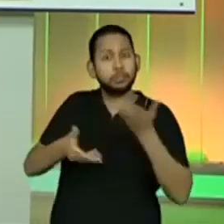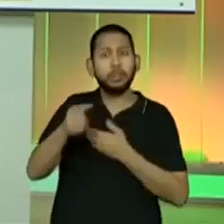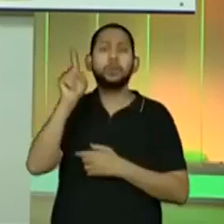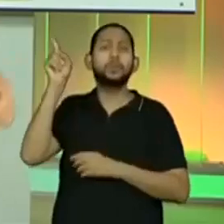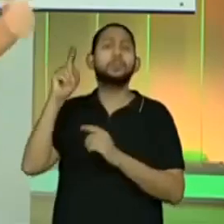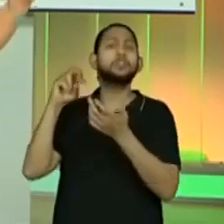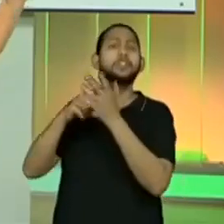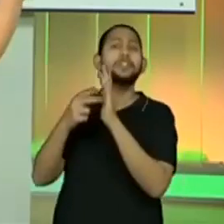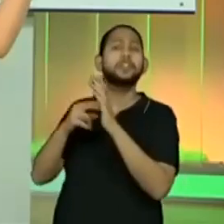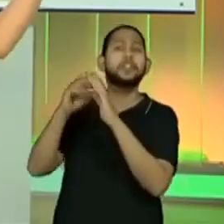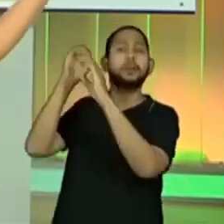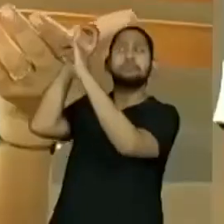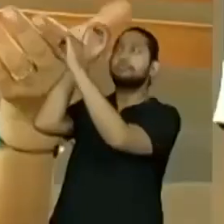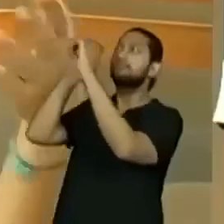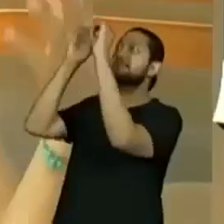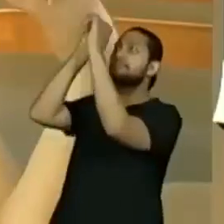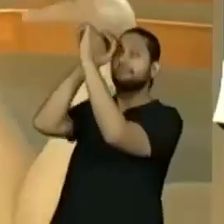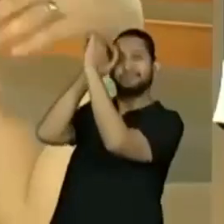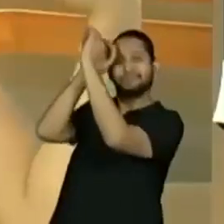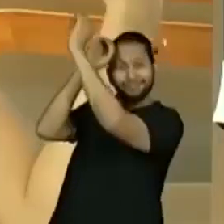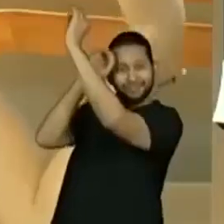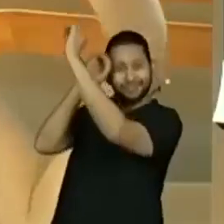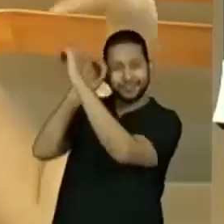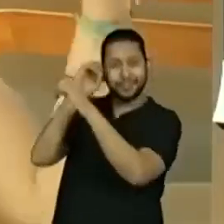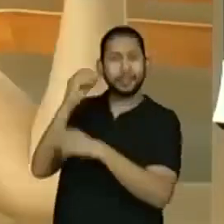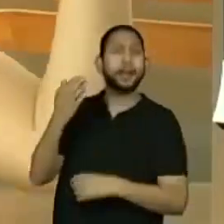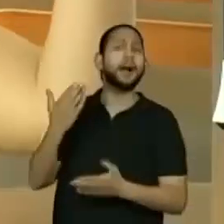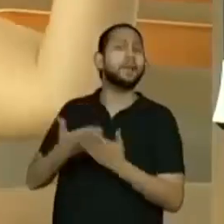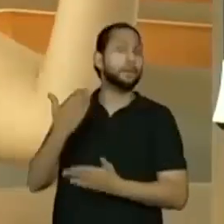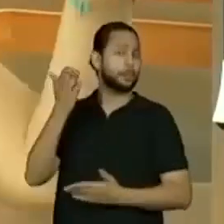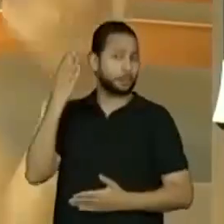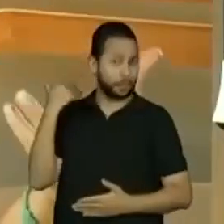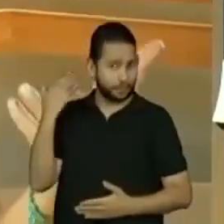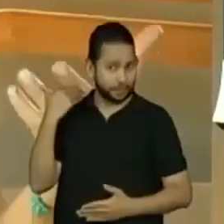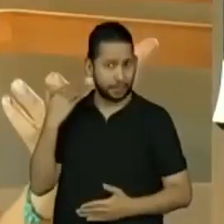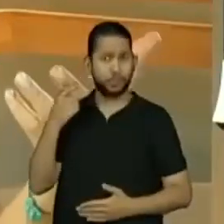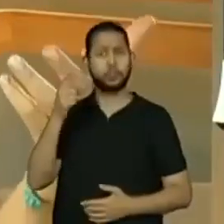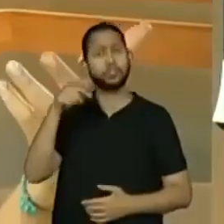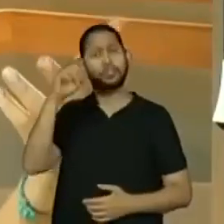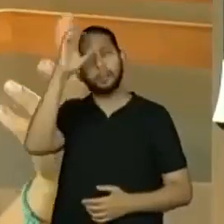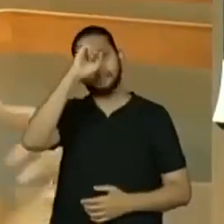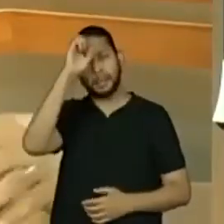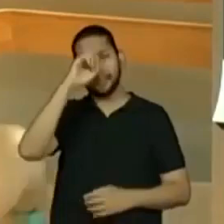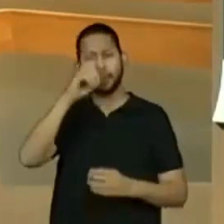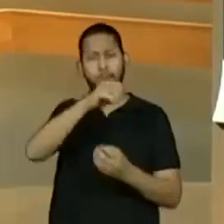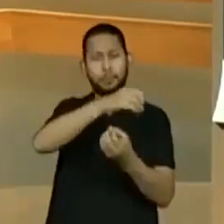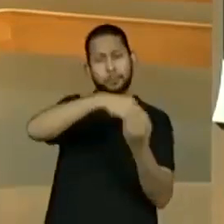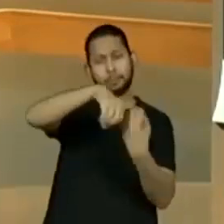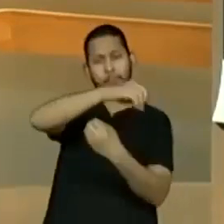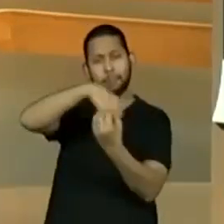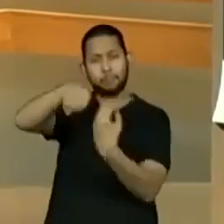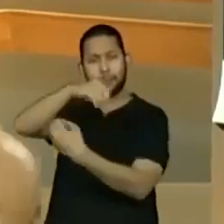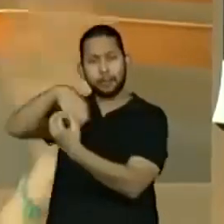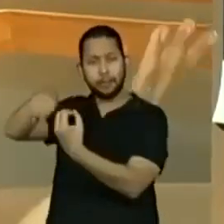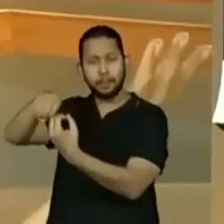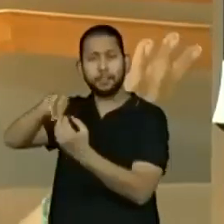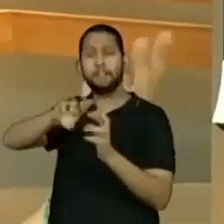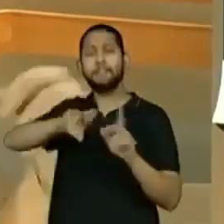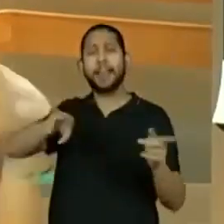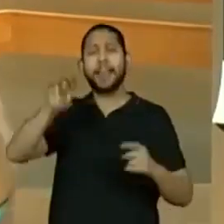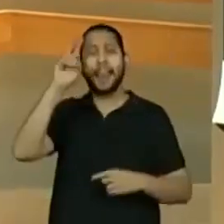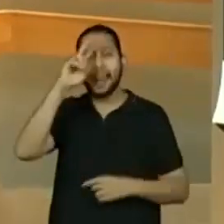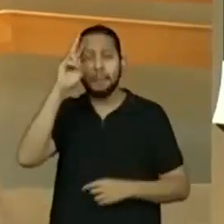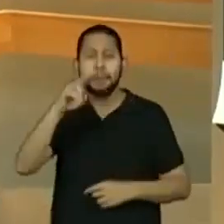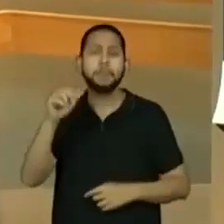aula passada, nós utilizamos as votações dos planetas, não é mesmo? E aquela notícia da